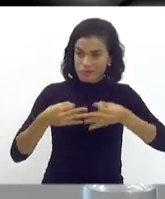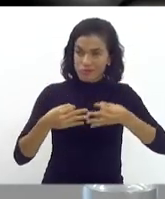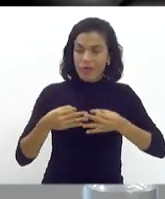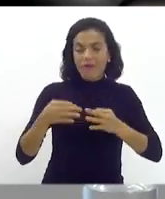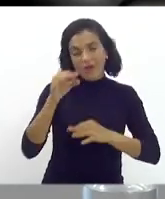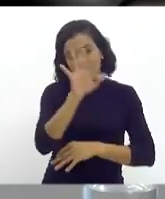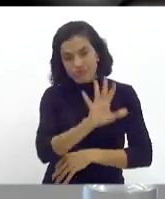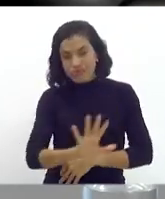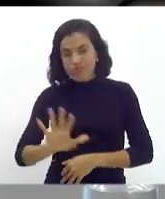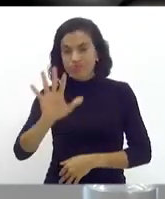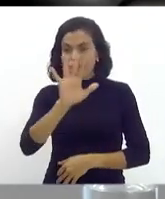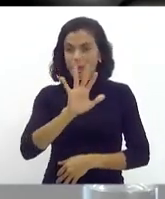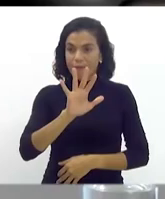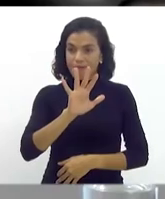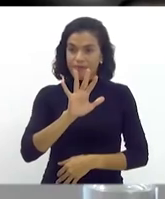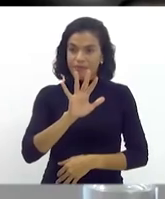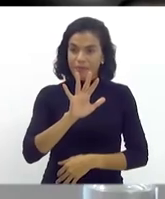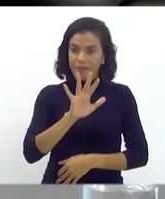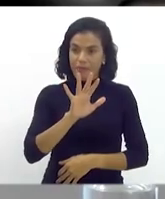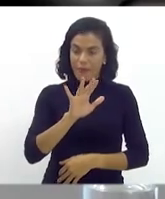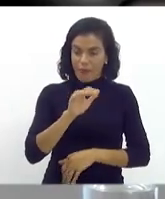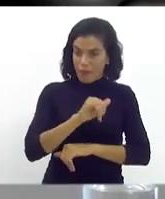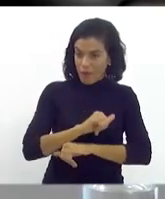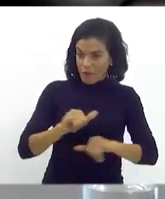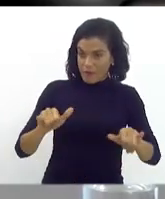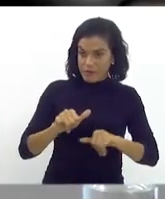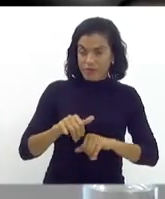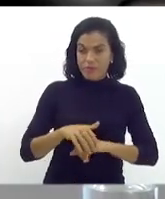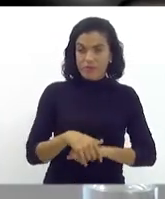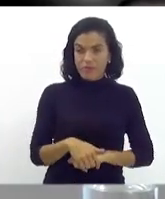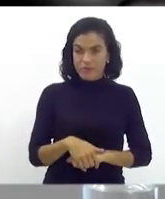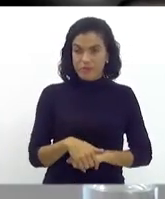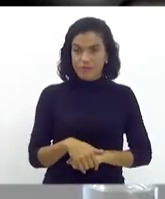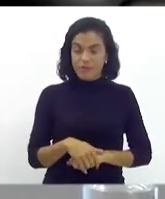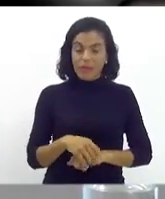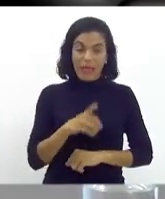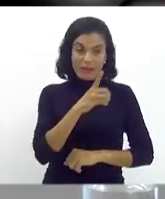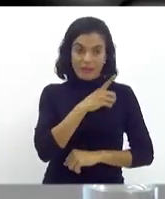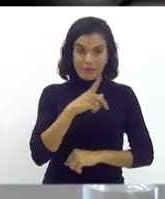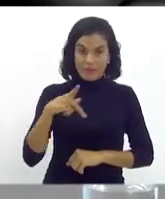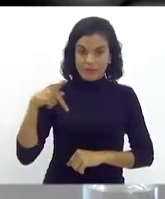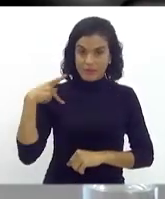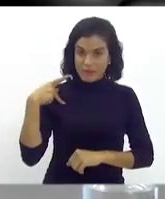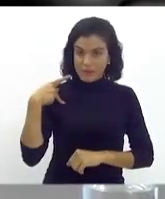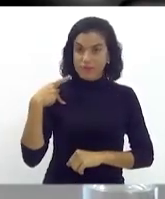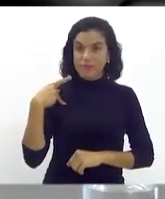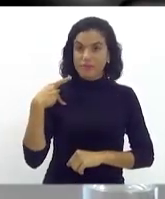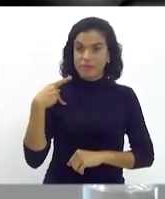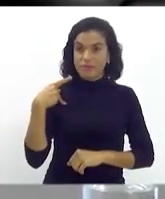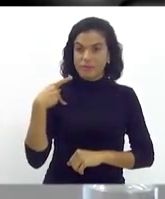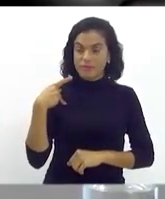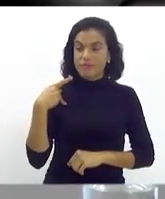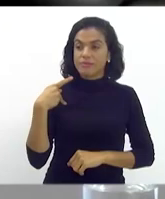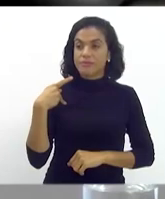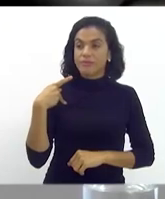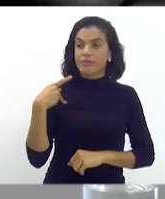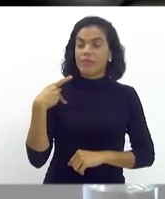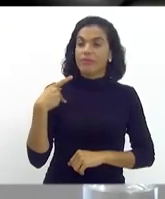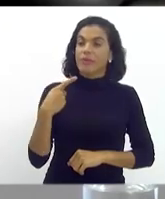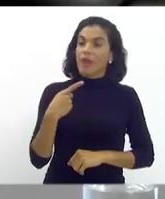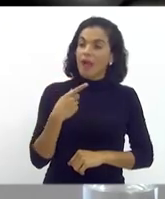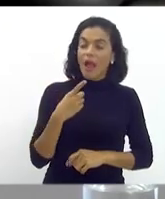no seu no seu aviso né a Defensoria Pública é por sua vez